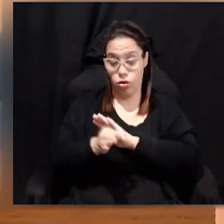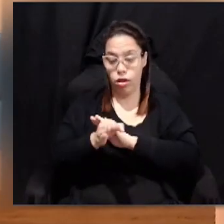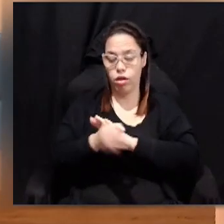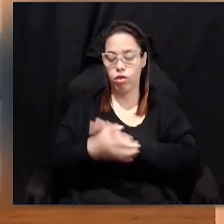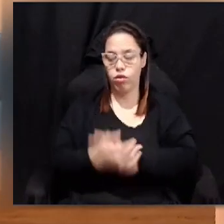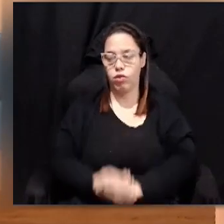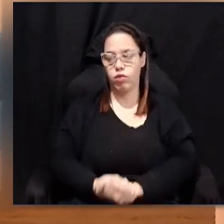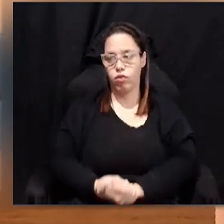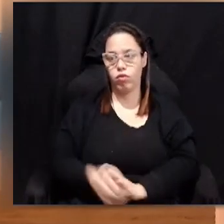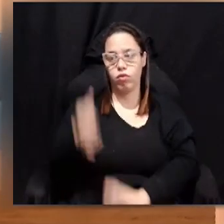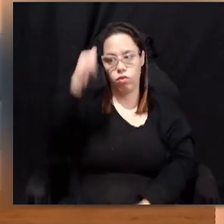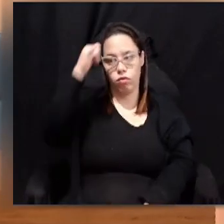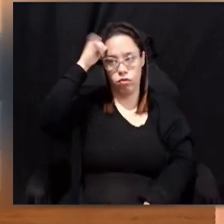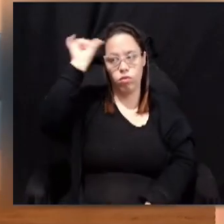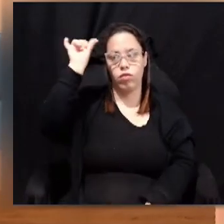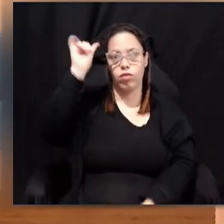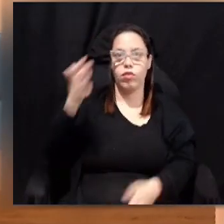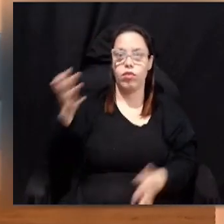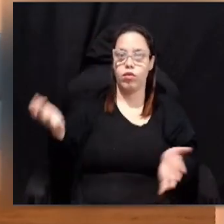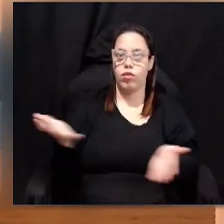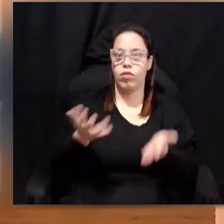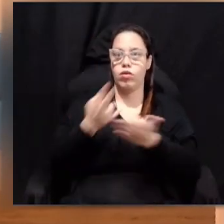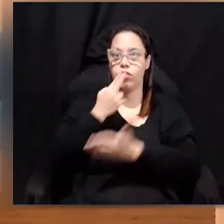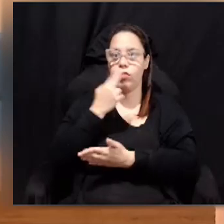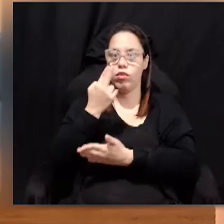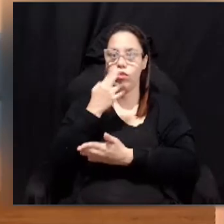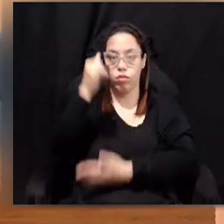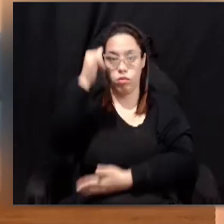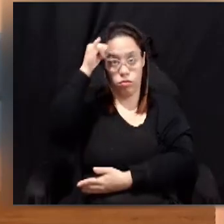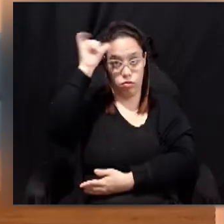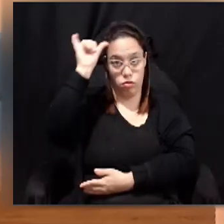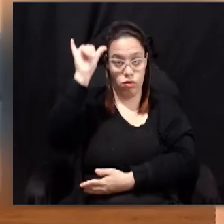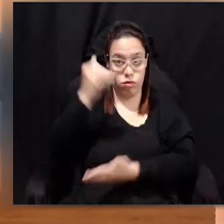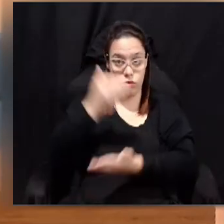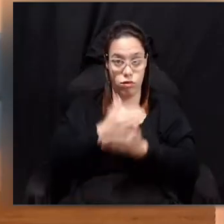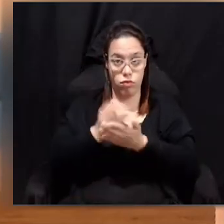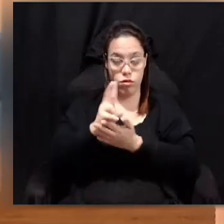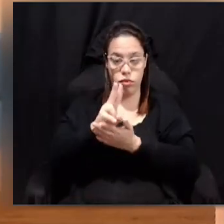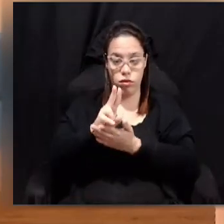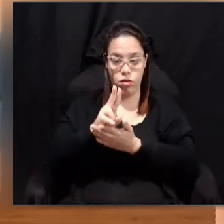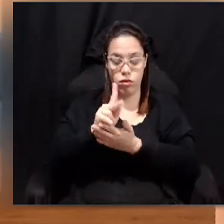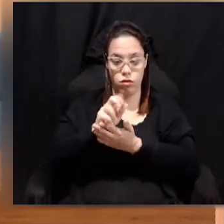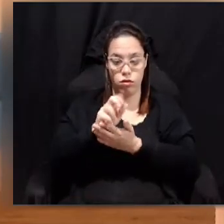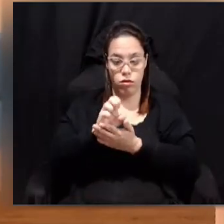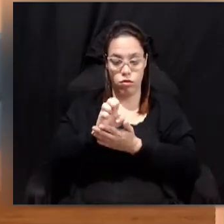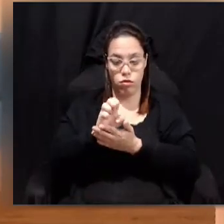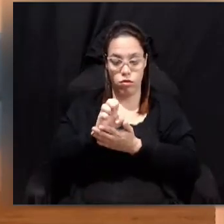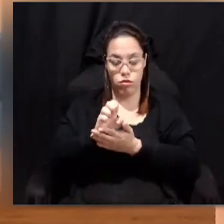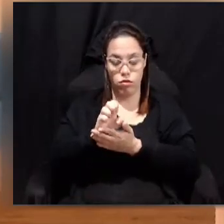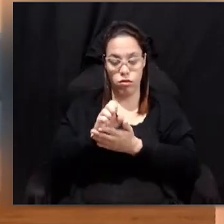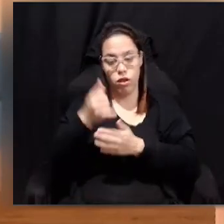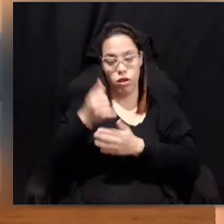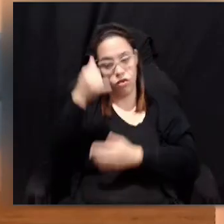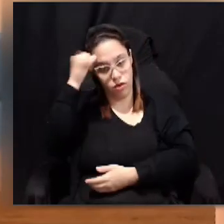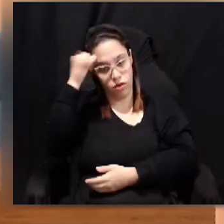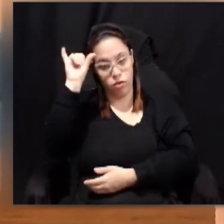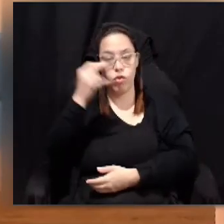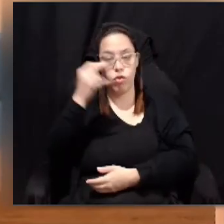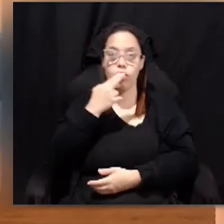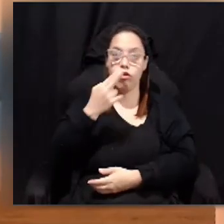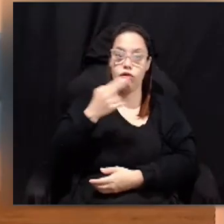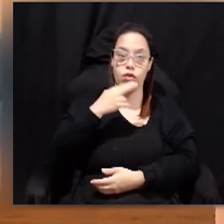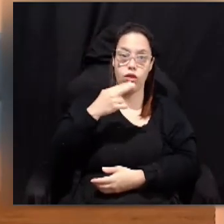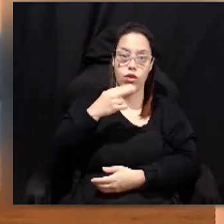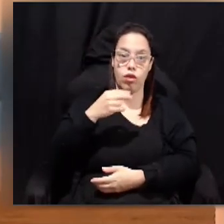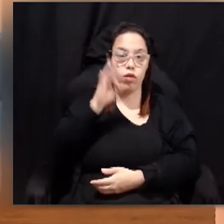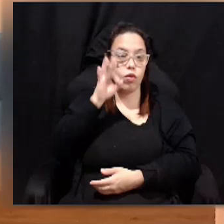evitar a iniciação no cigarro, eu estou evitando a iniciação no vape, ao evitar o vape, eu estou evitando o cigarro, estou evitando a maconha,